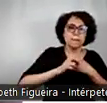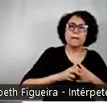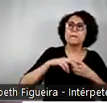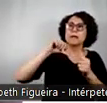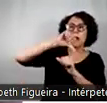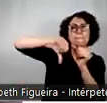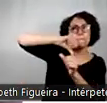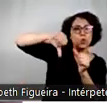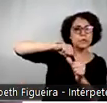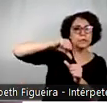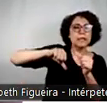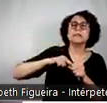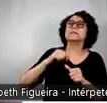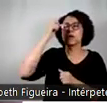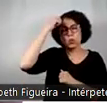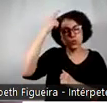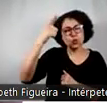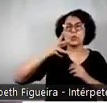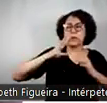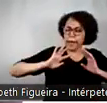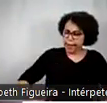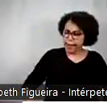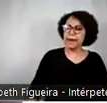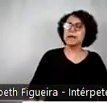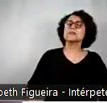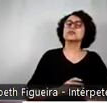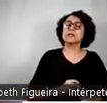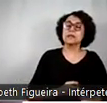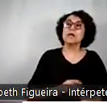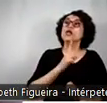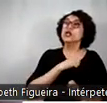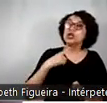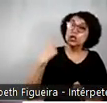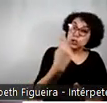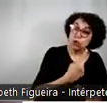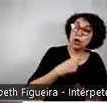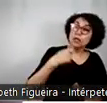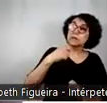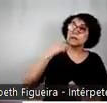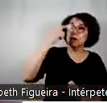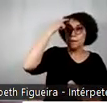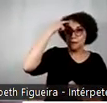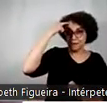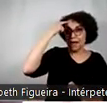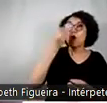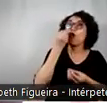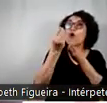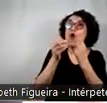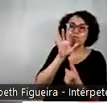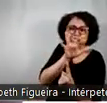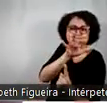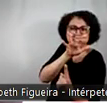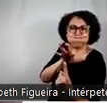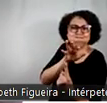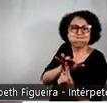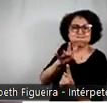cuidado, né, dessas pessoas, né? Então, alguns dos impactos subjetivos, né, na saúde mental, né? Então, a gente tem, né, que eu estava falando da questão do